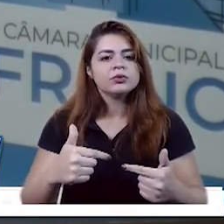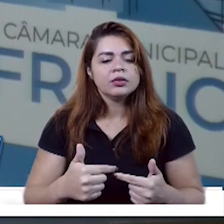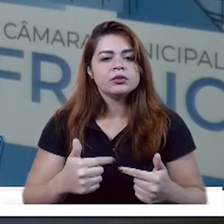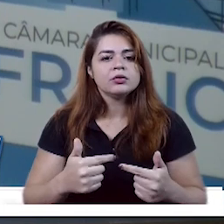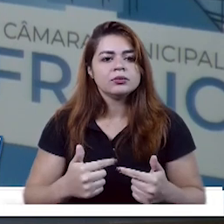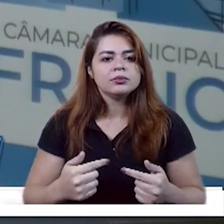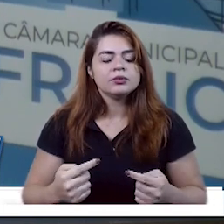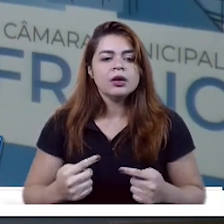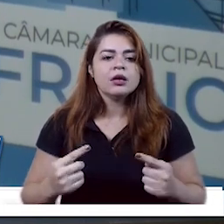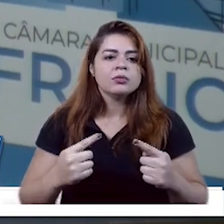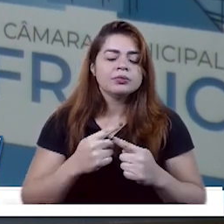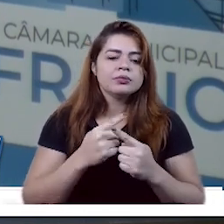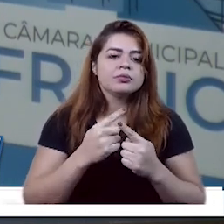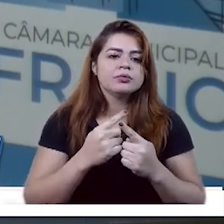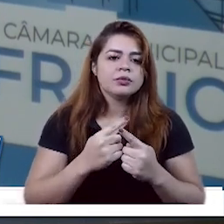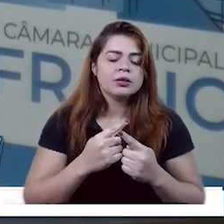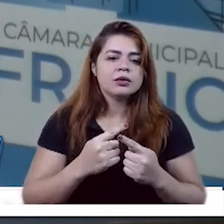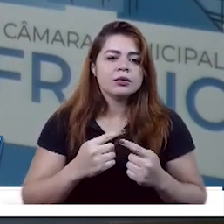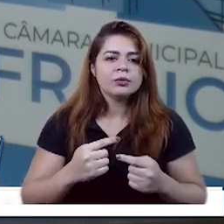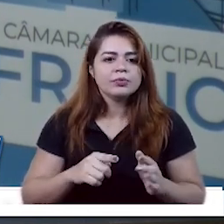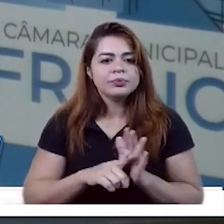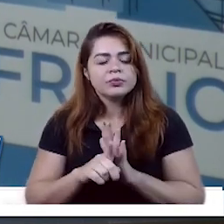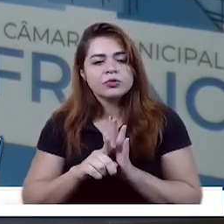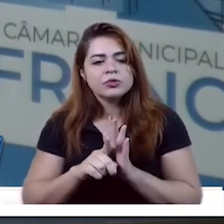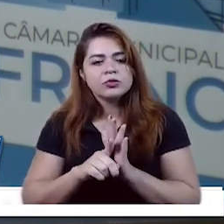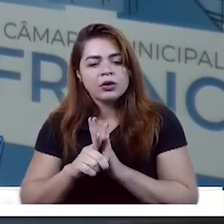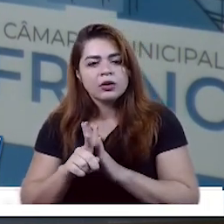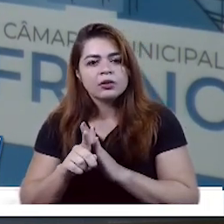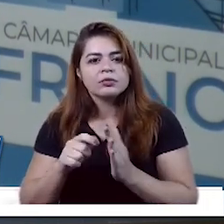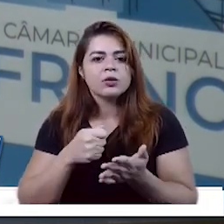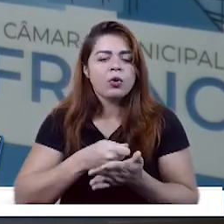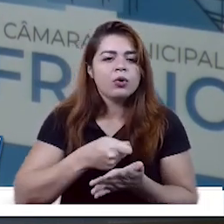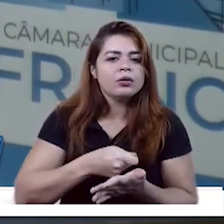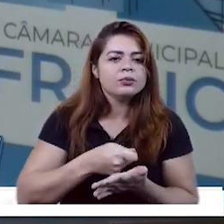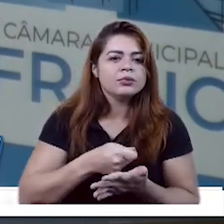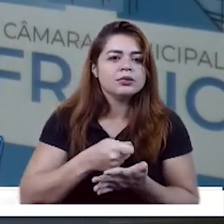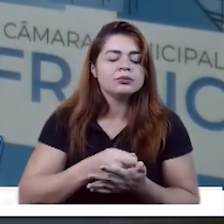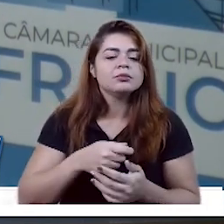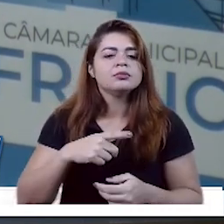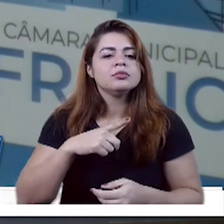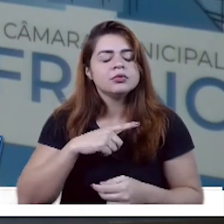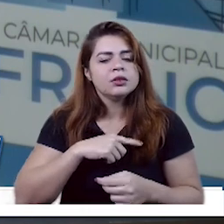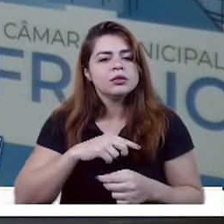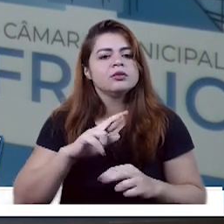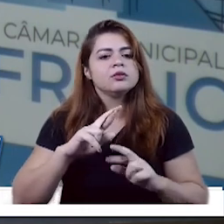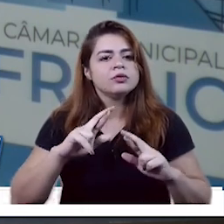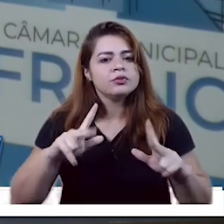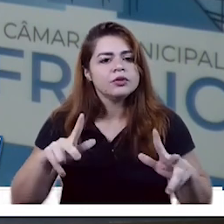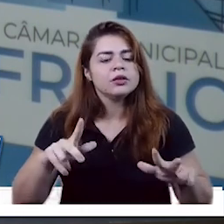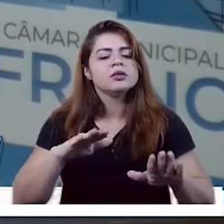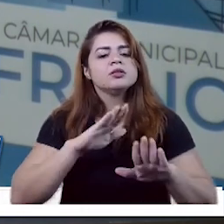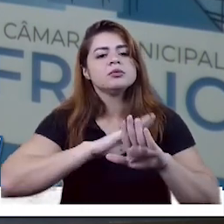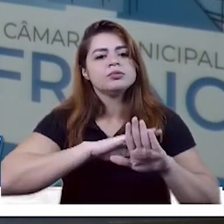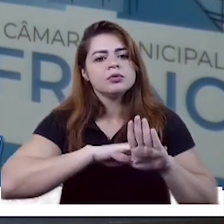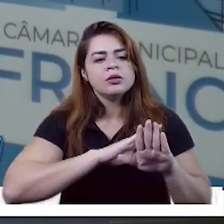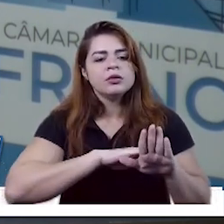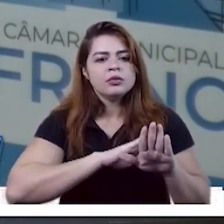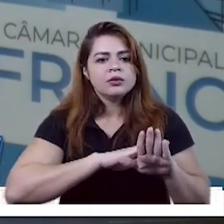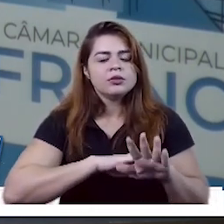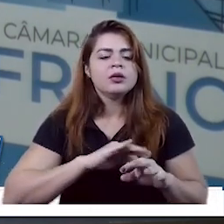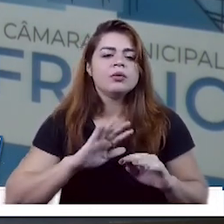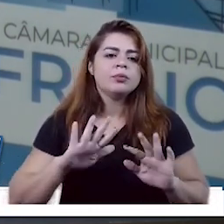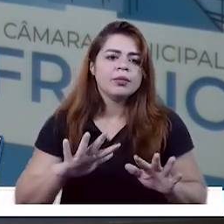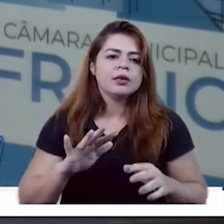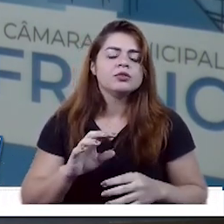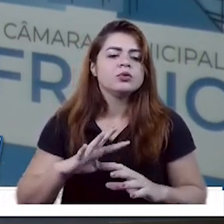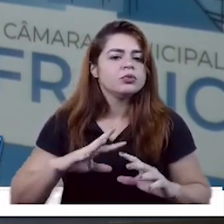que cobra, que tem diferenças de ideologias, mas todos temos o mesmo